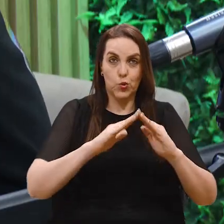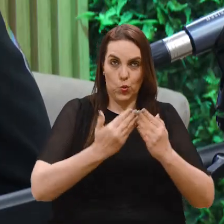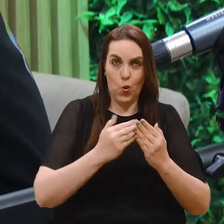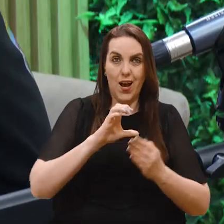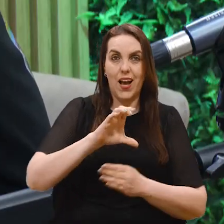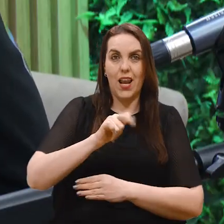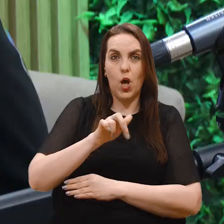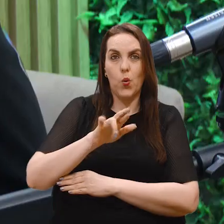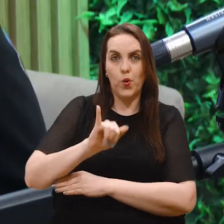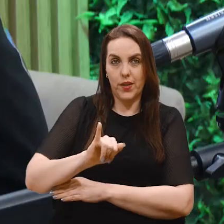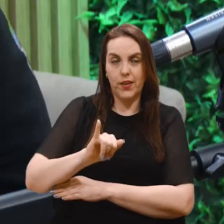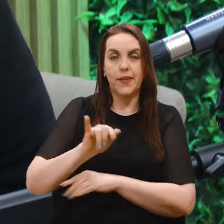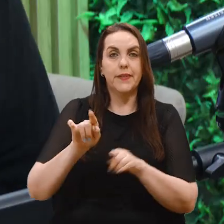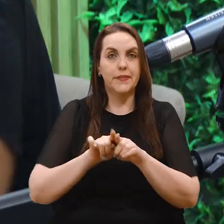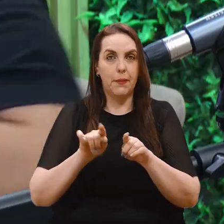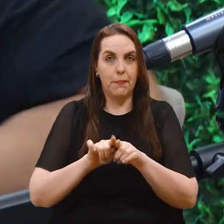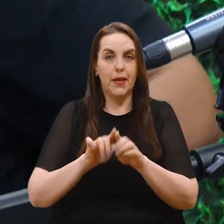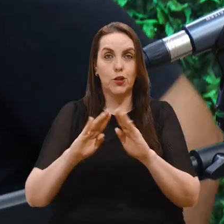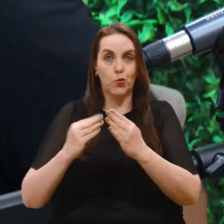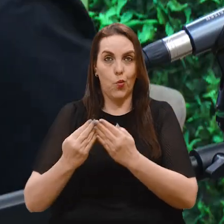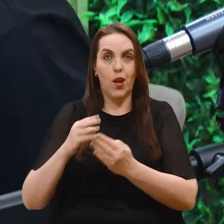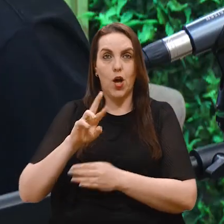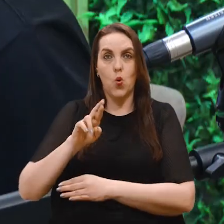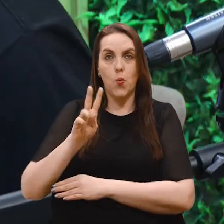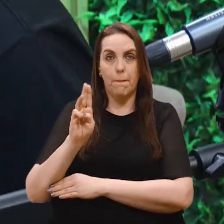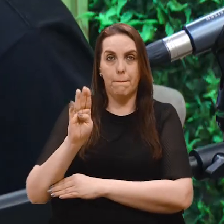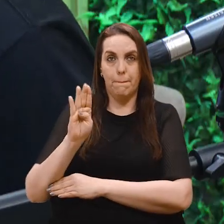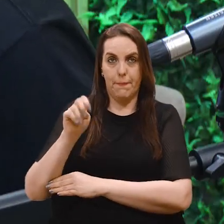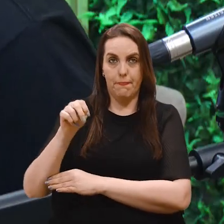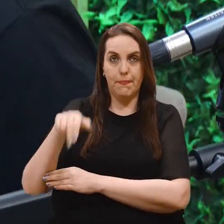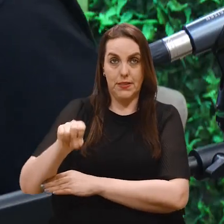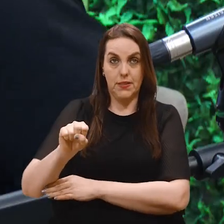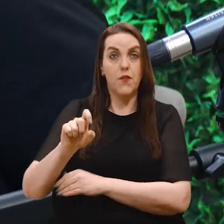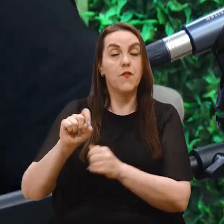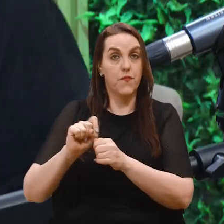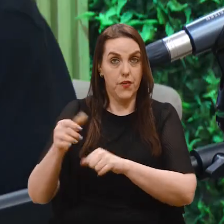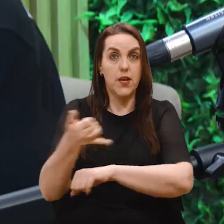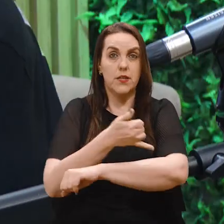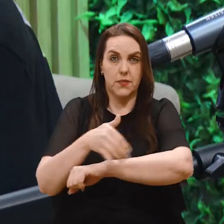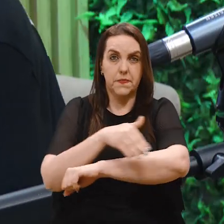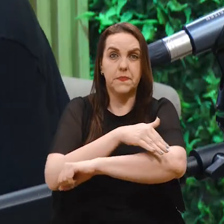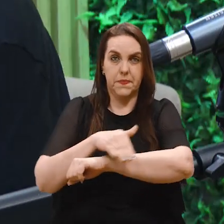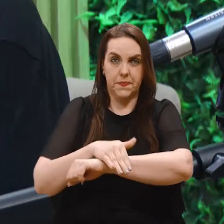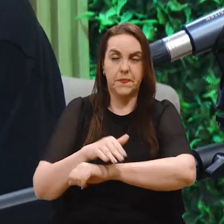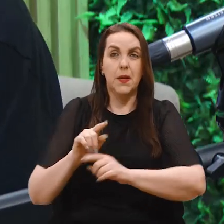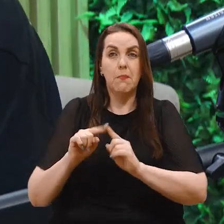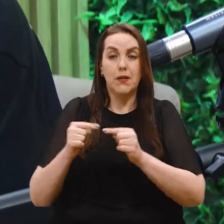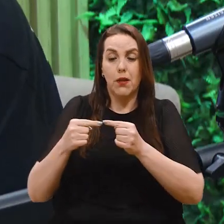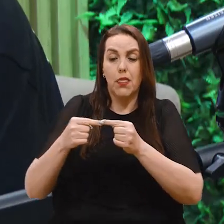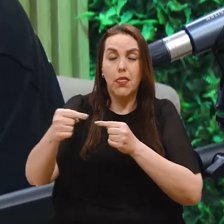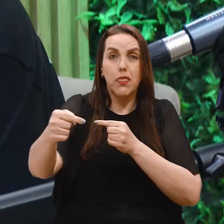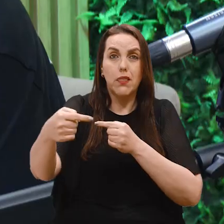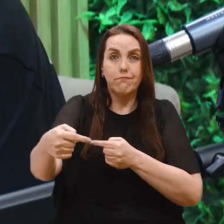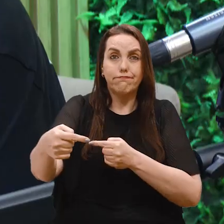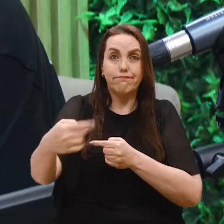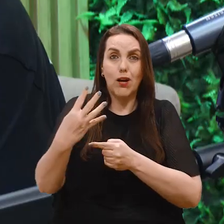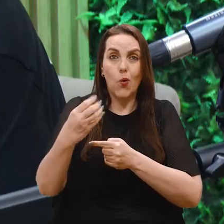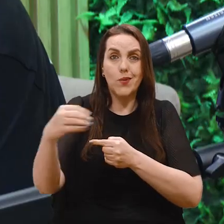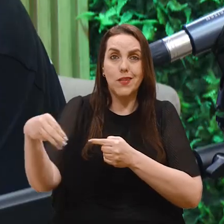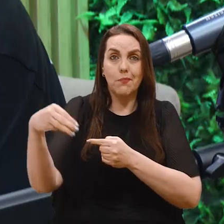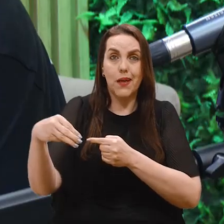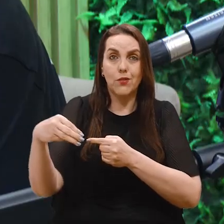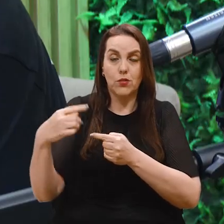do Rubens, foi feito o calçamento. Foi feito o calçamento. E ficou aquele pedacinho ali e a linha de